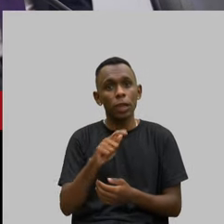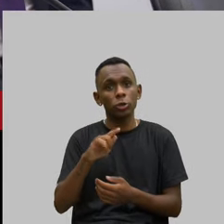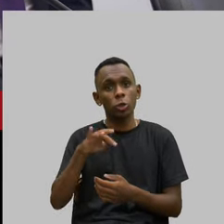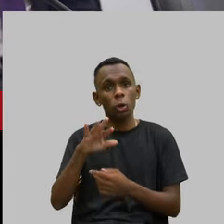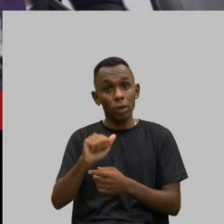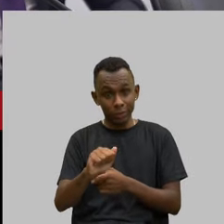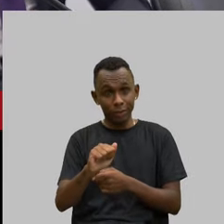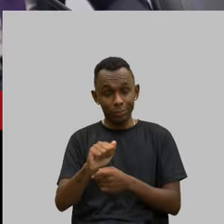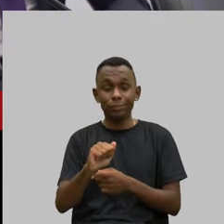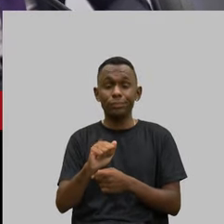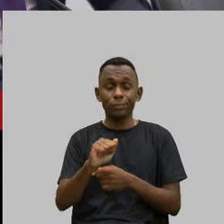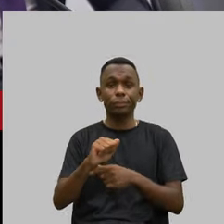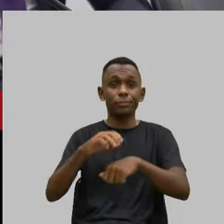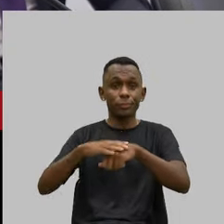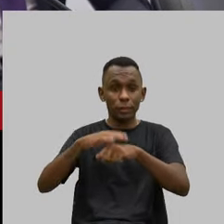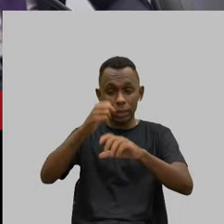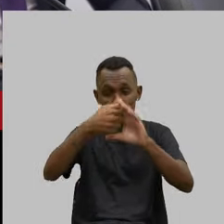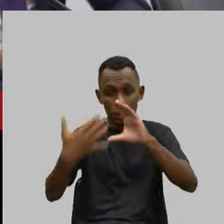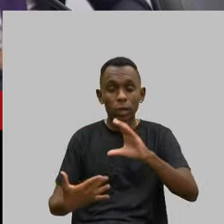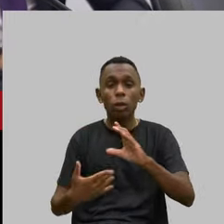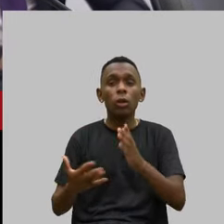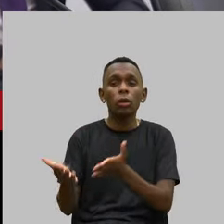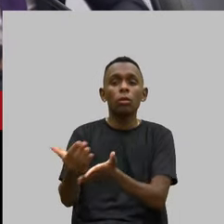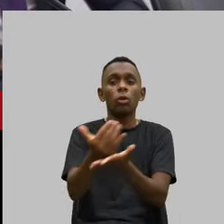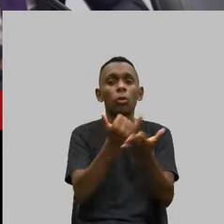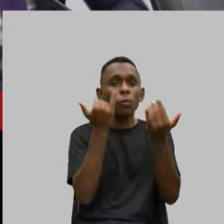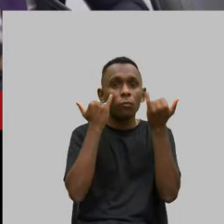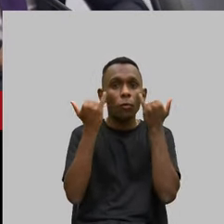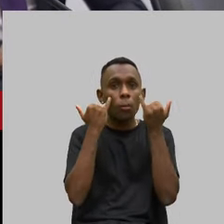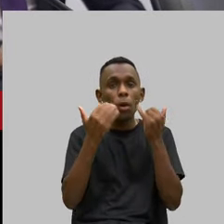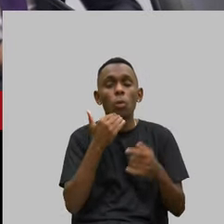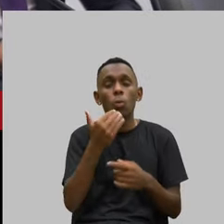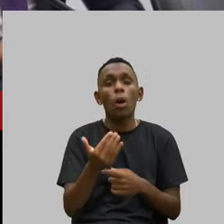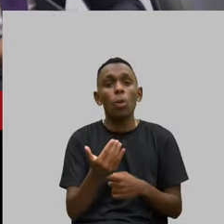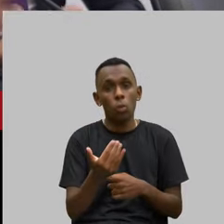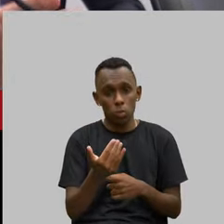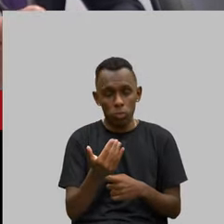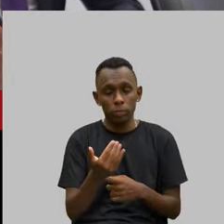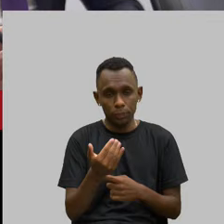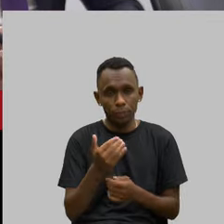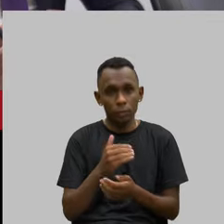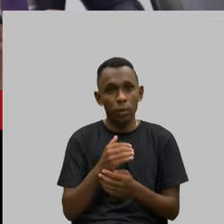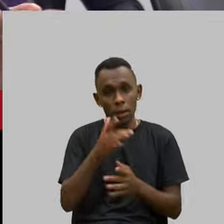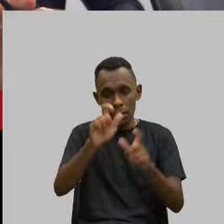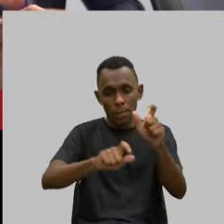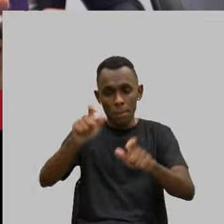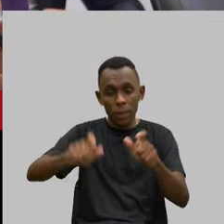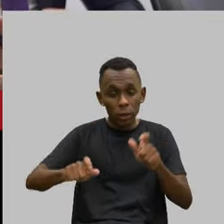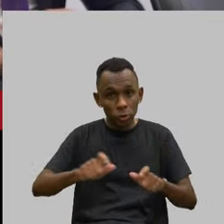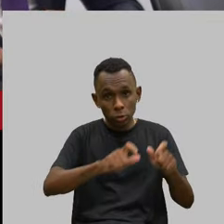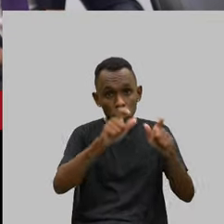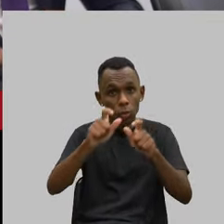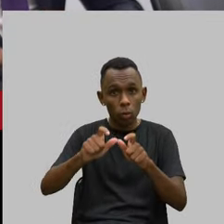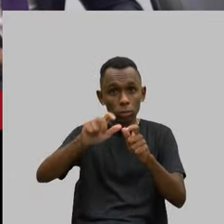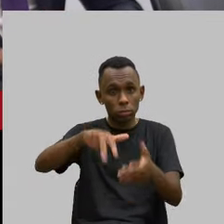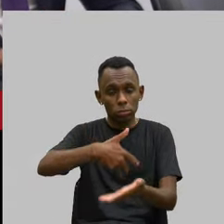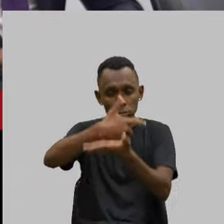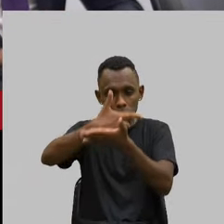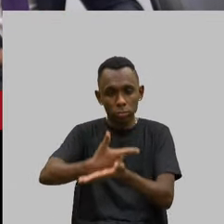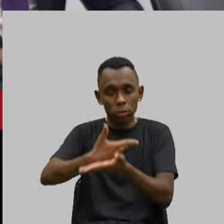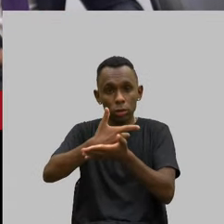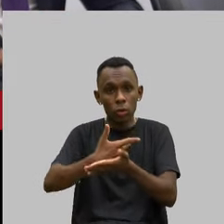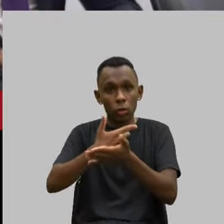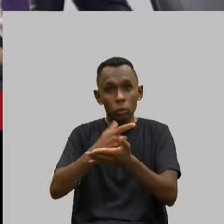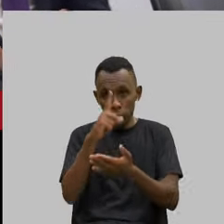ele tem levantado quais são os as pessoas que internam em hospitais